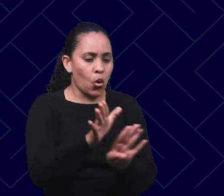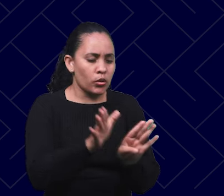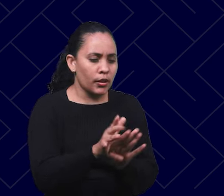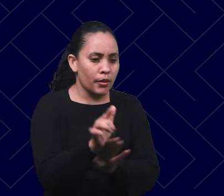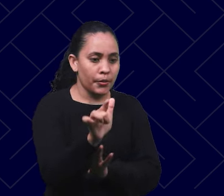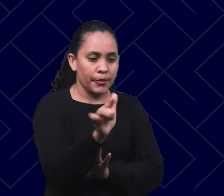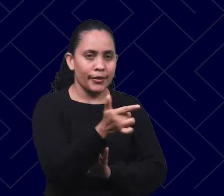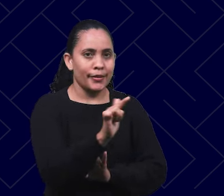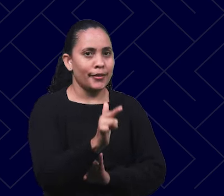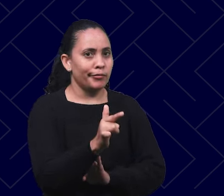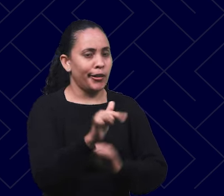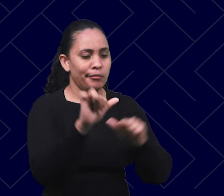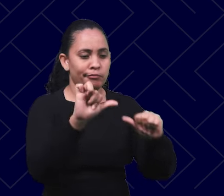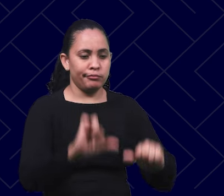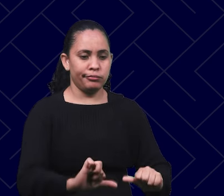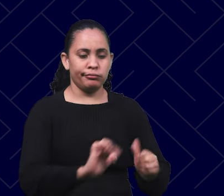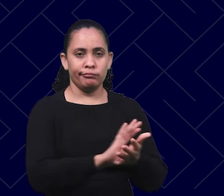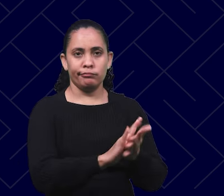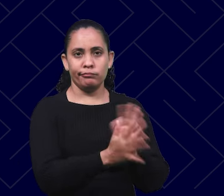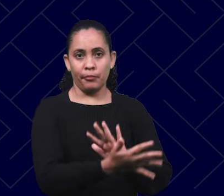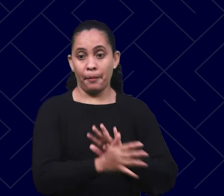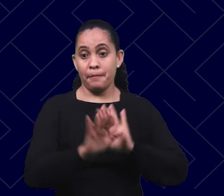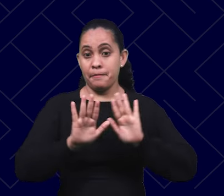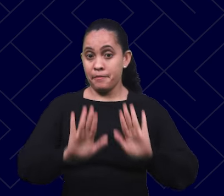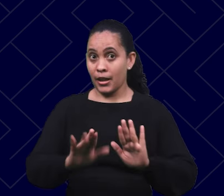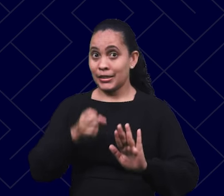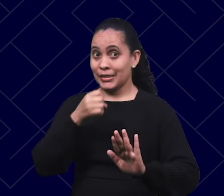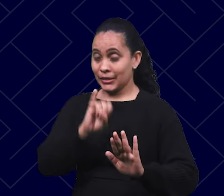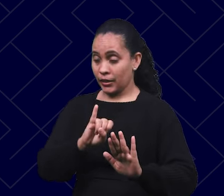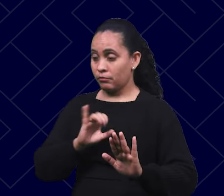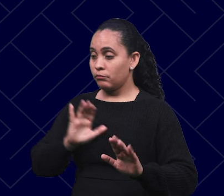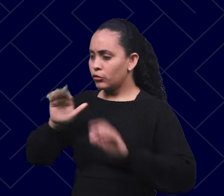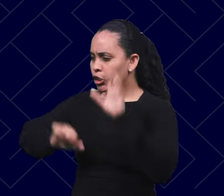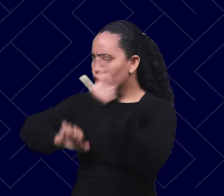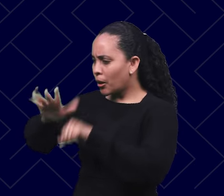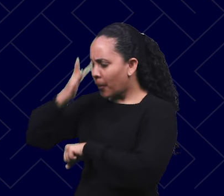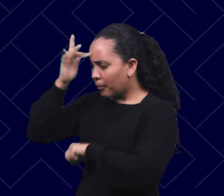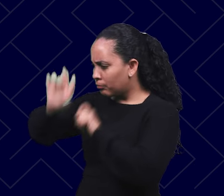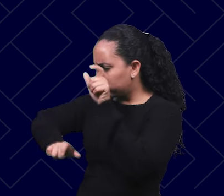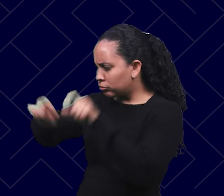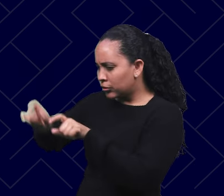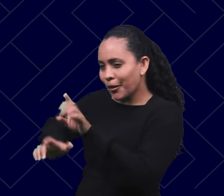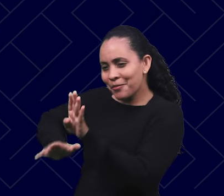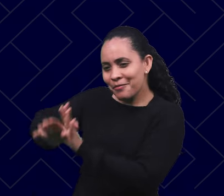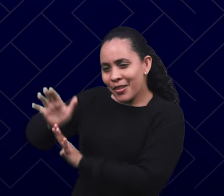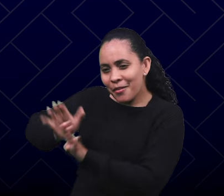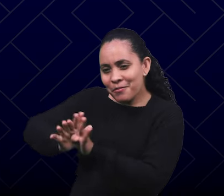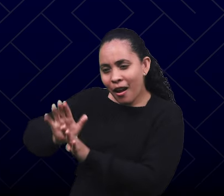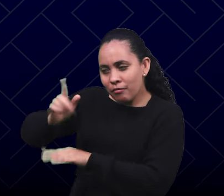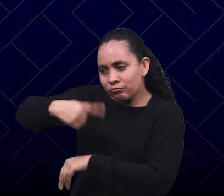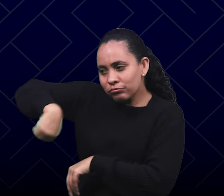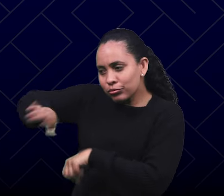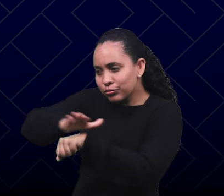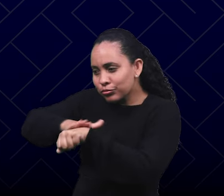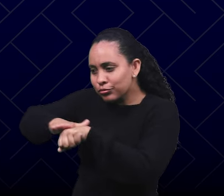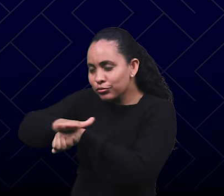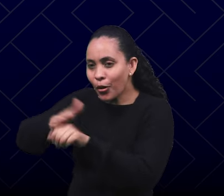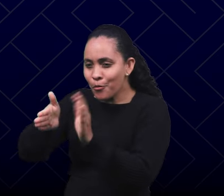projetos saem vãos, mas com a multidão de conselheiros se